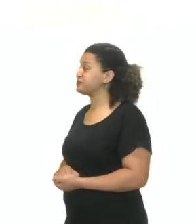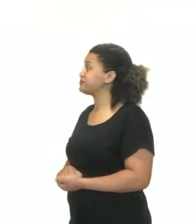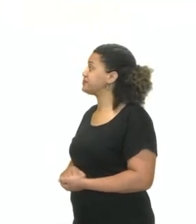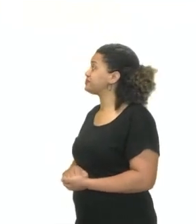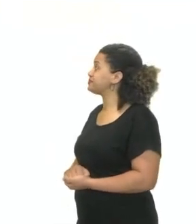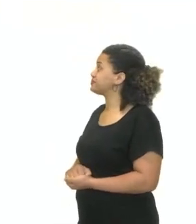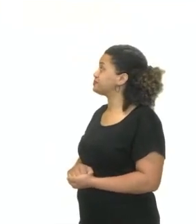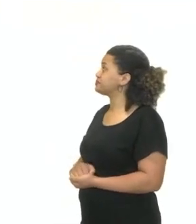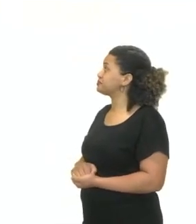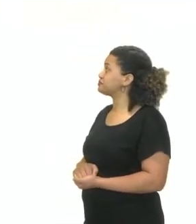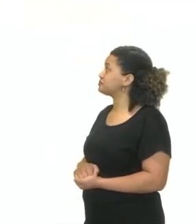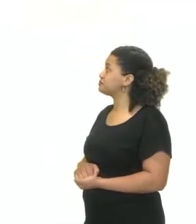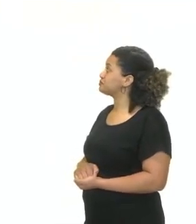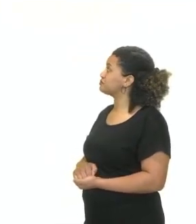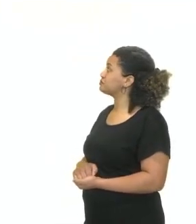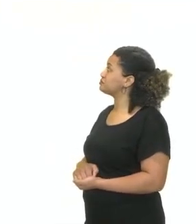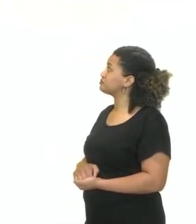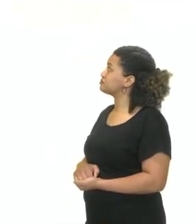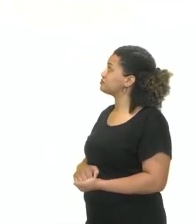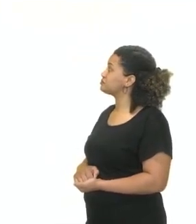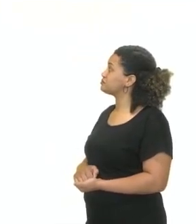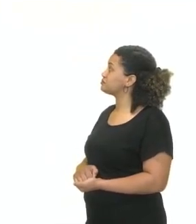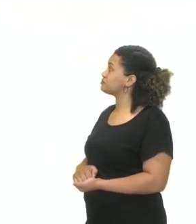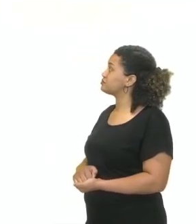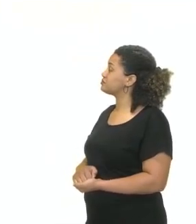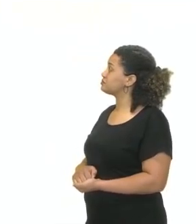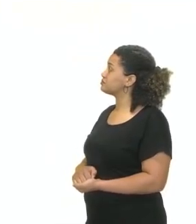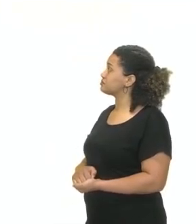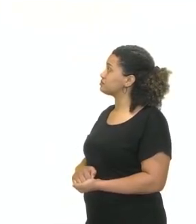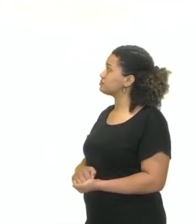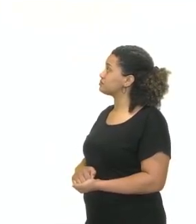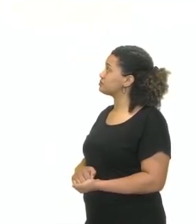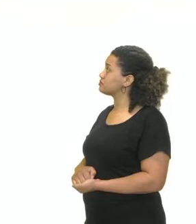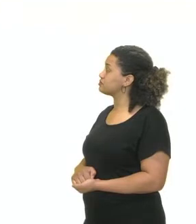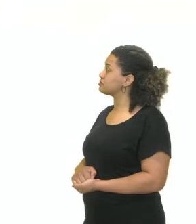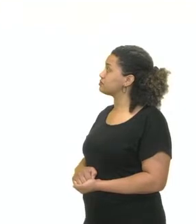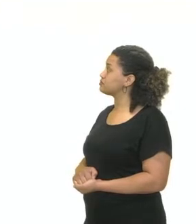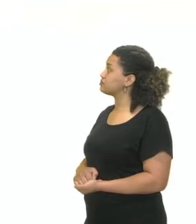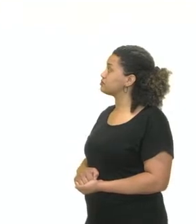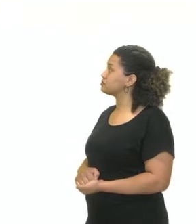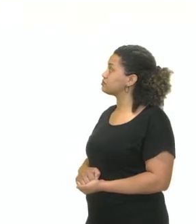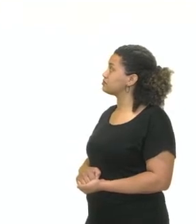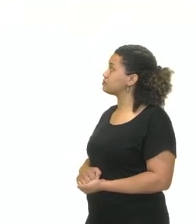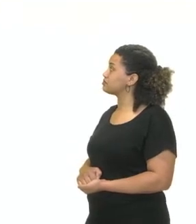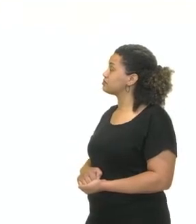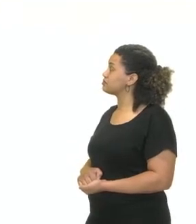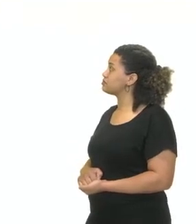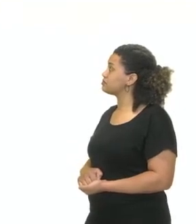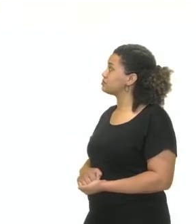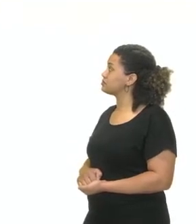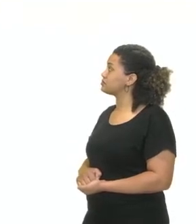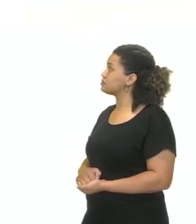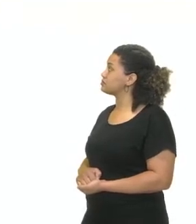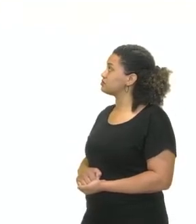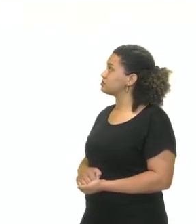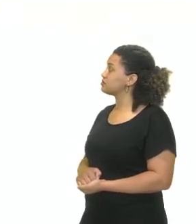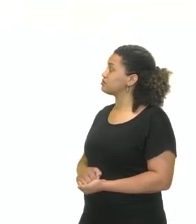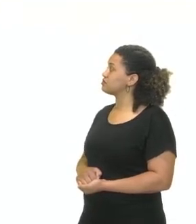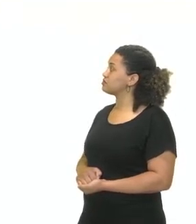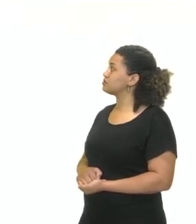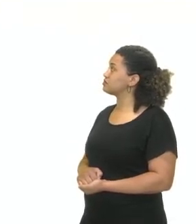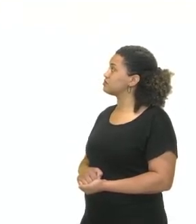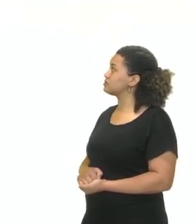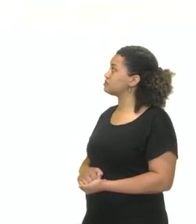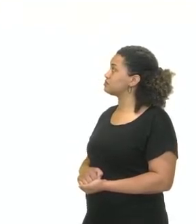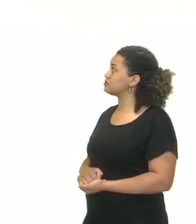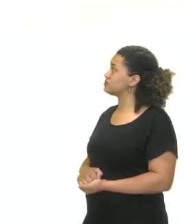vida. Triste as versos que no fim da estrada só tem por braços uma